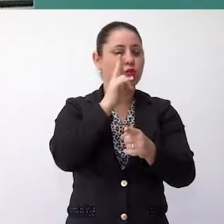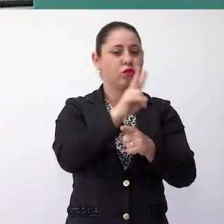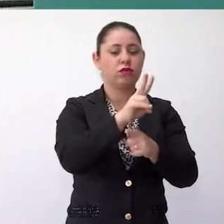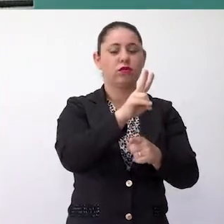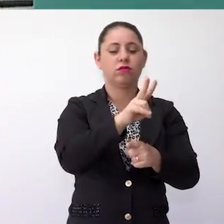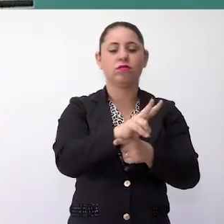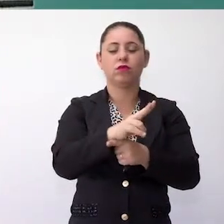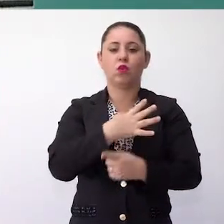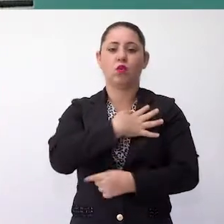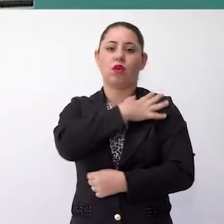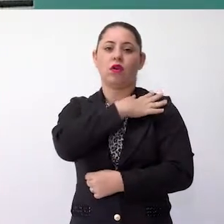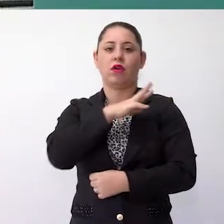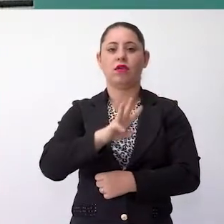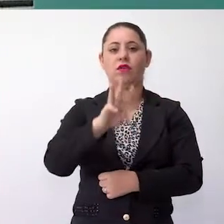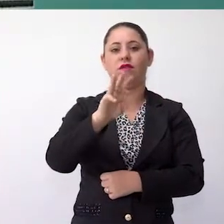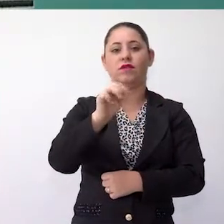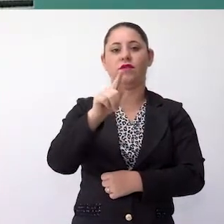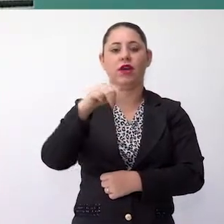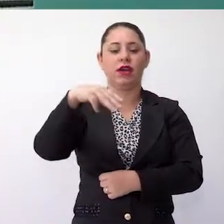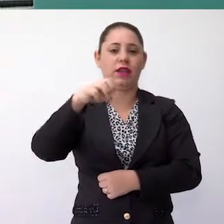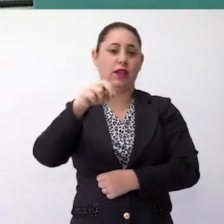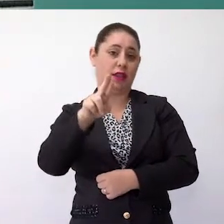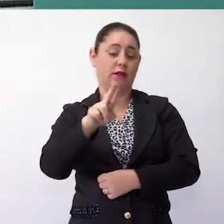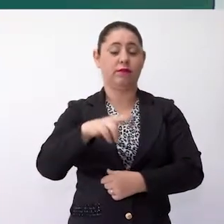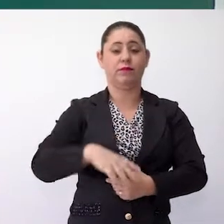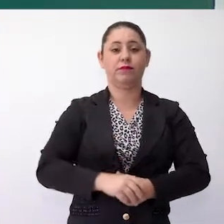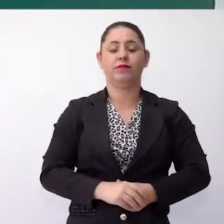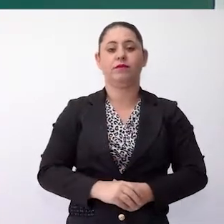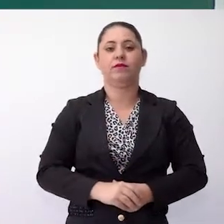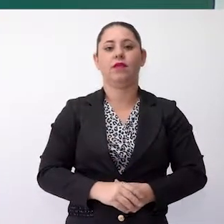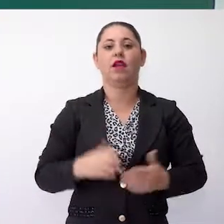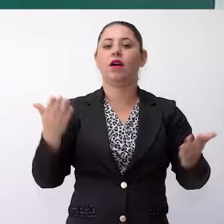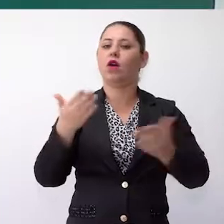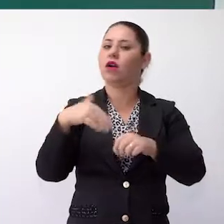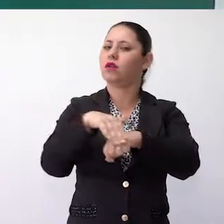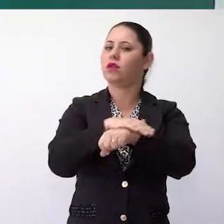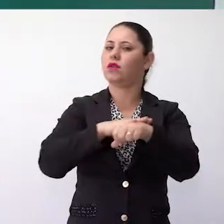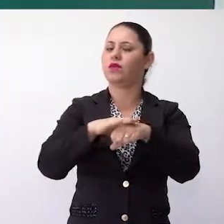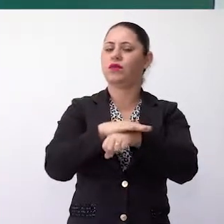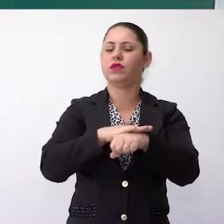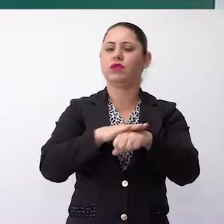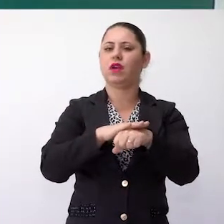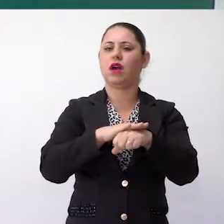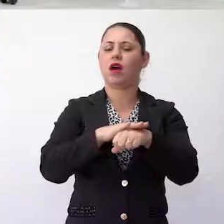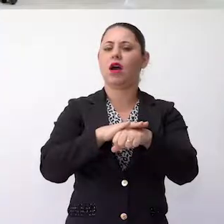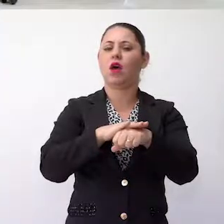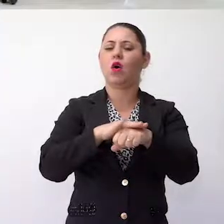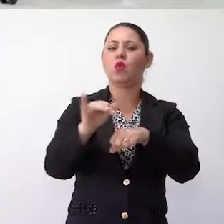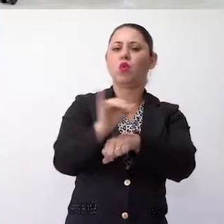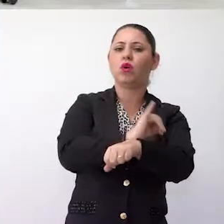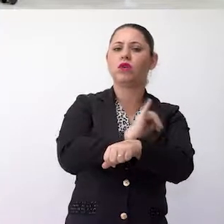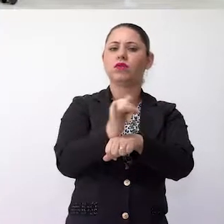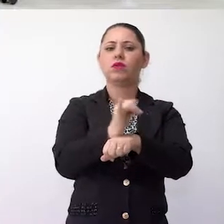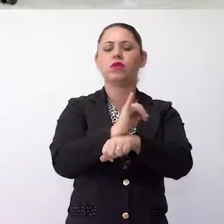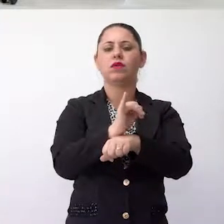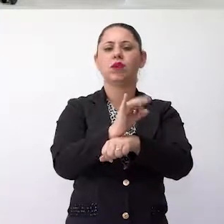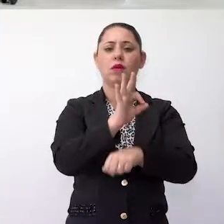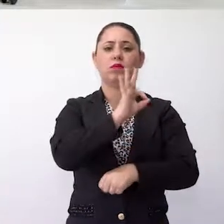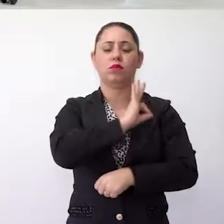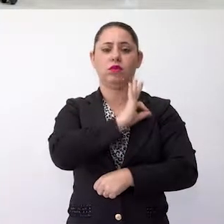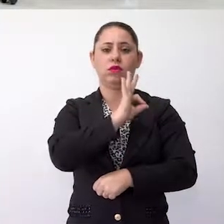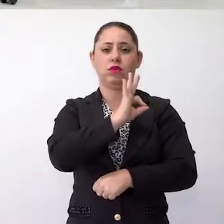querido Coronel Wagner Ferreira da Silva. Nós vamos conversar sobre as ações da nossa